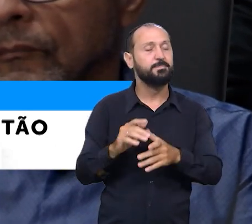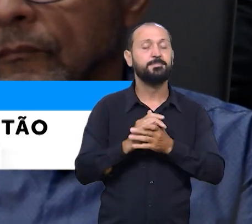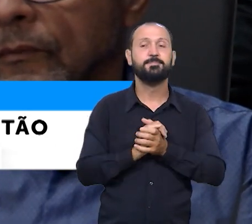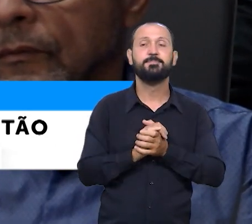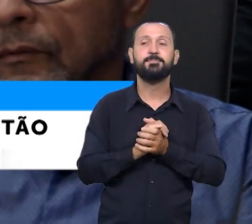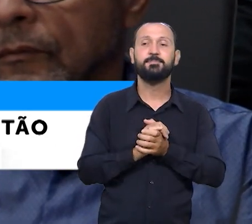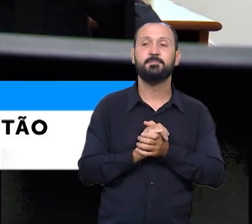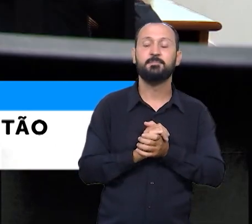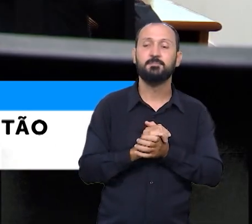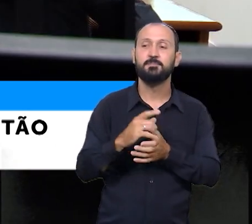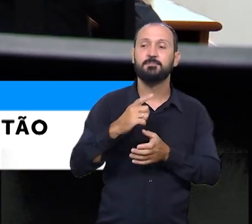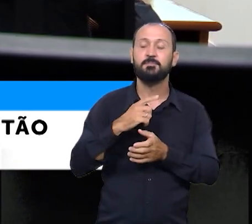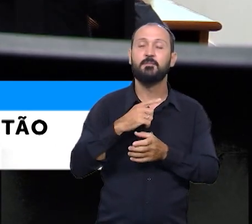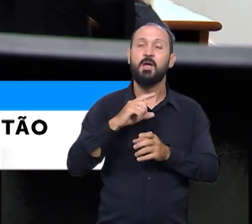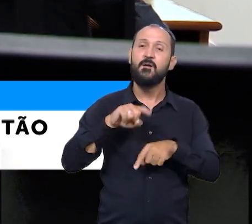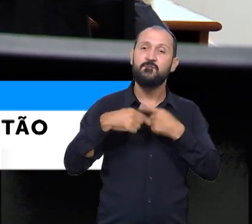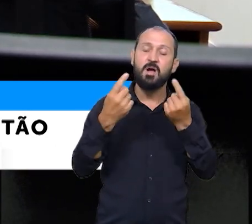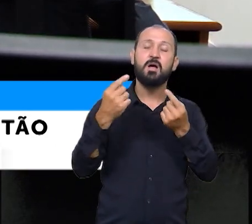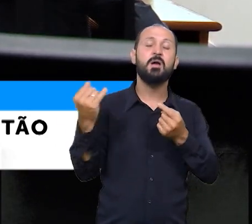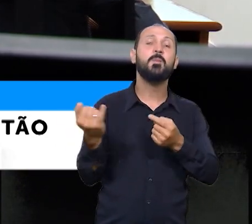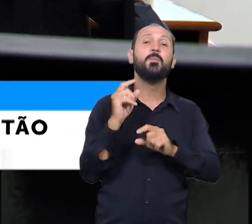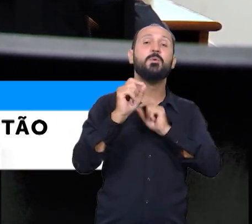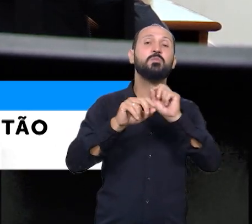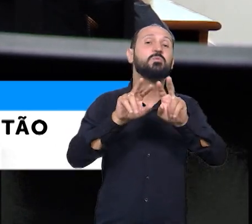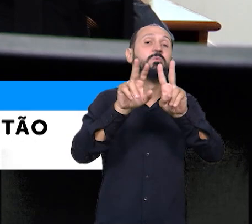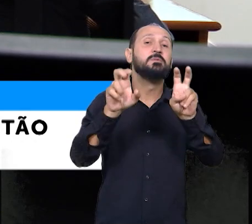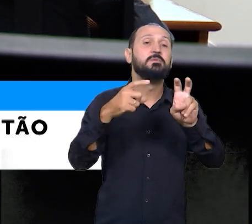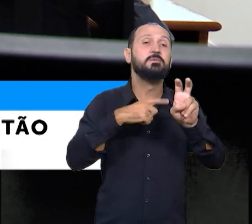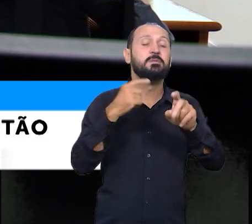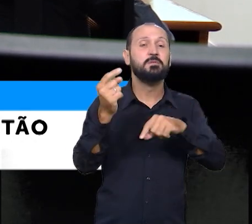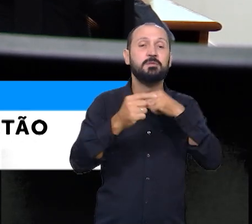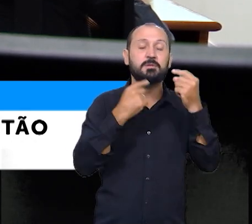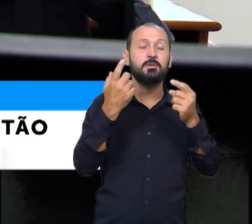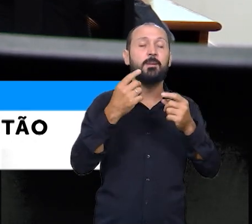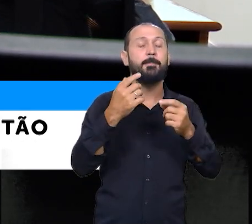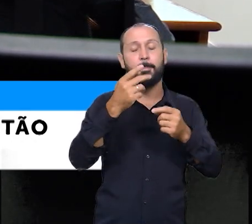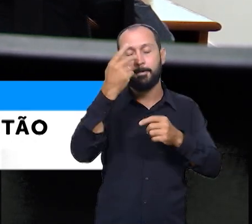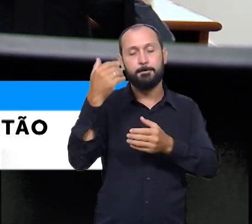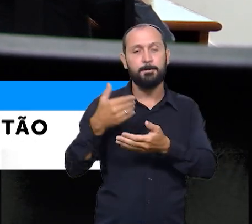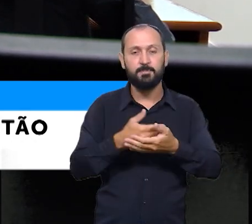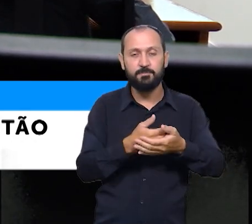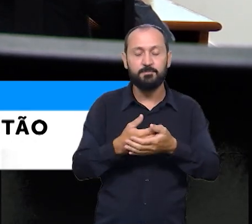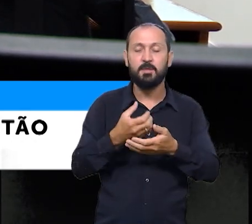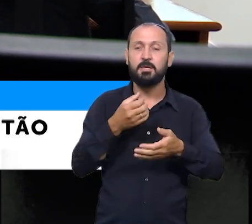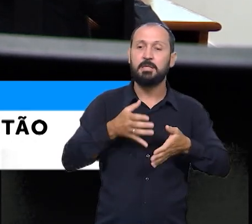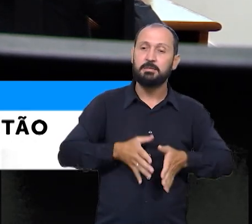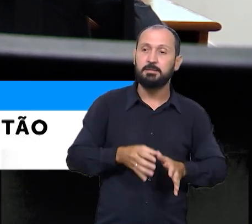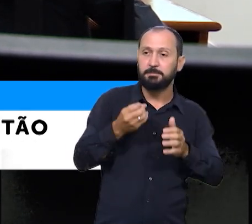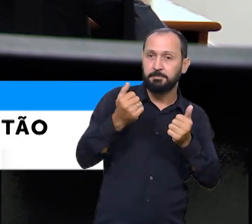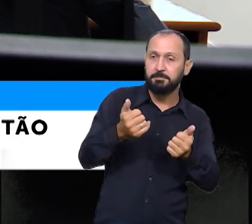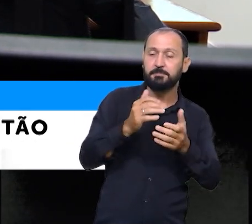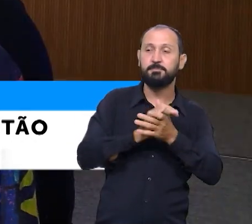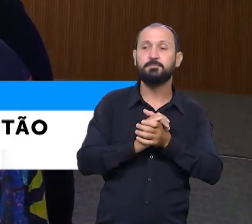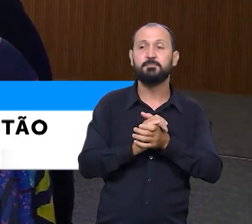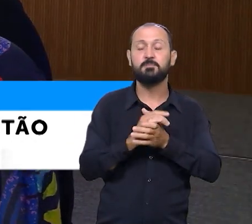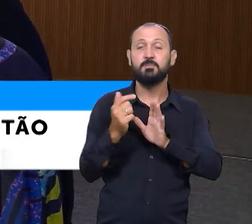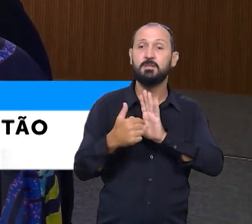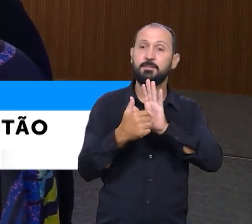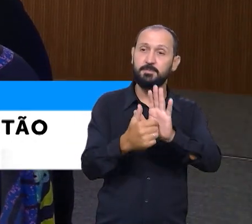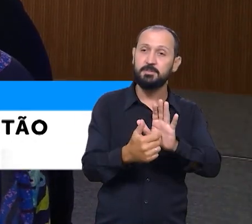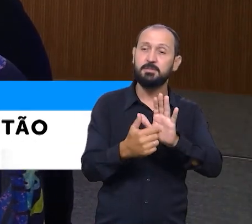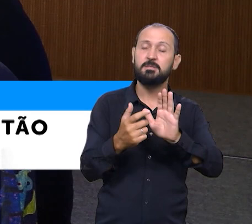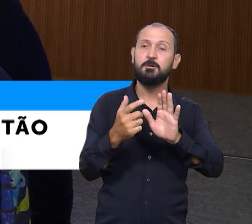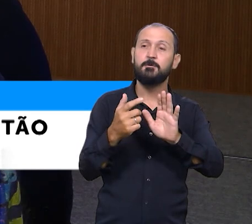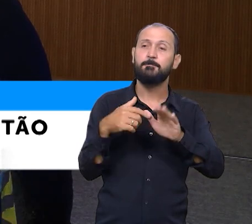da população. Avanços também importantes na questão da mortalidade materna, com o projeto Bem Nascer. Então, ao longo